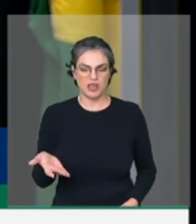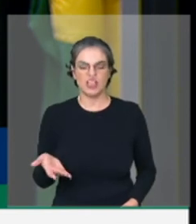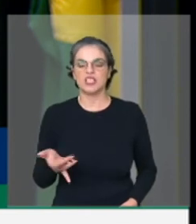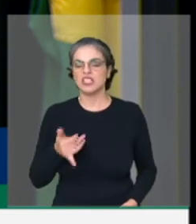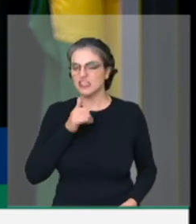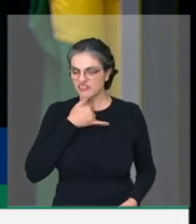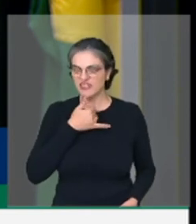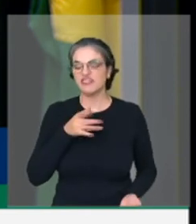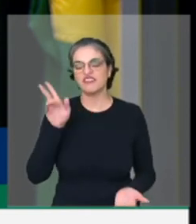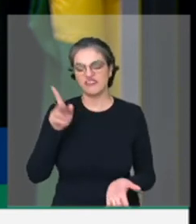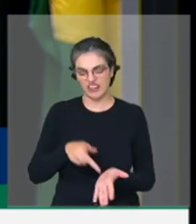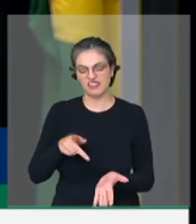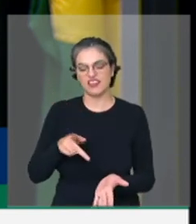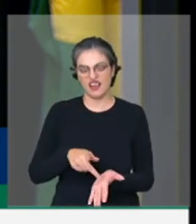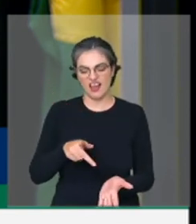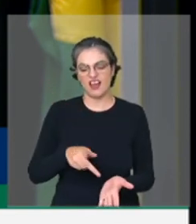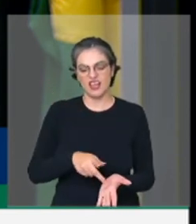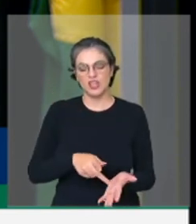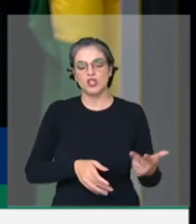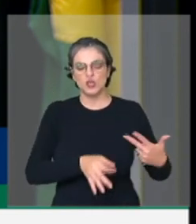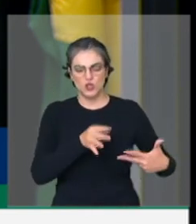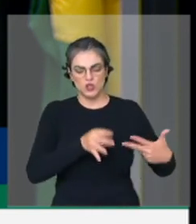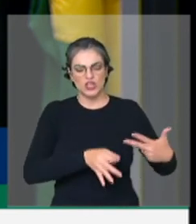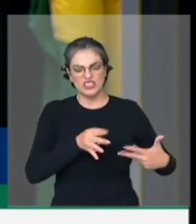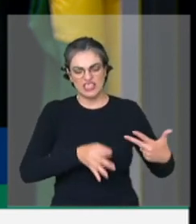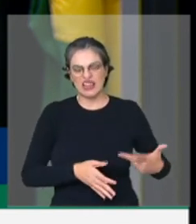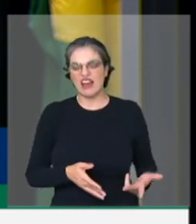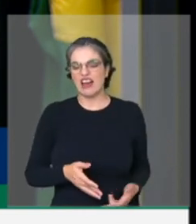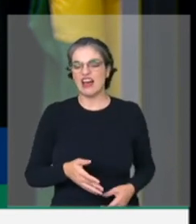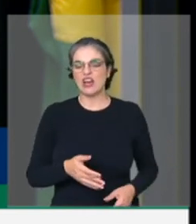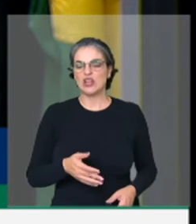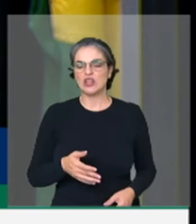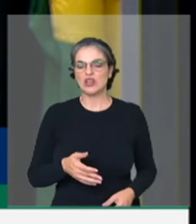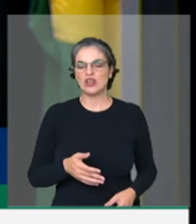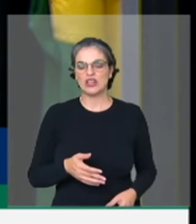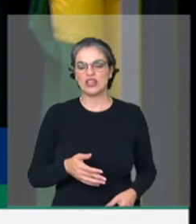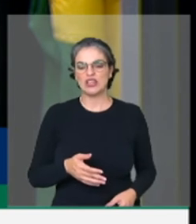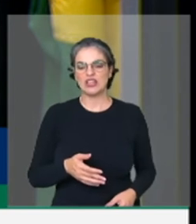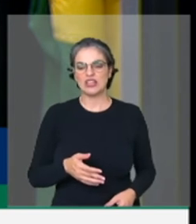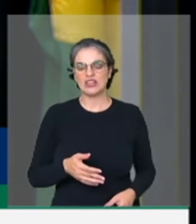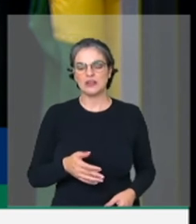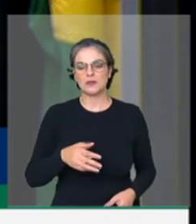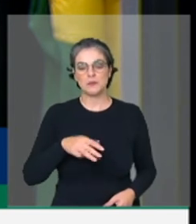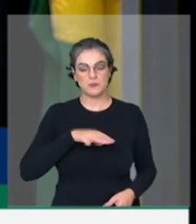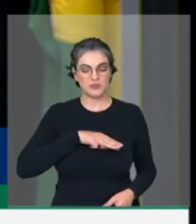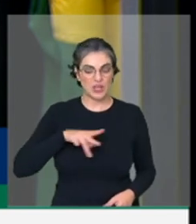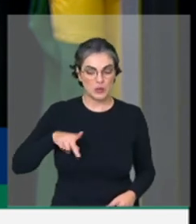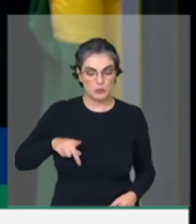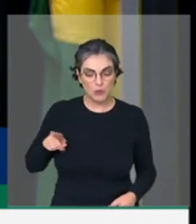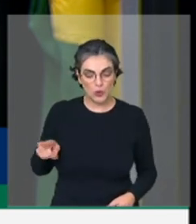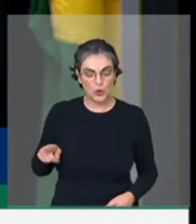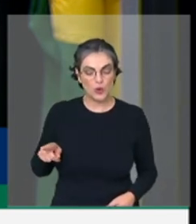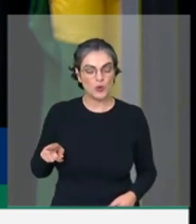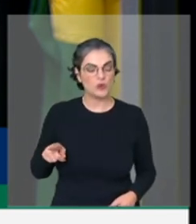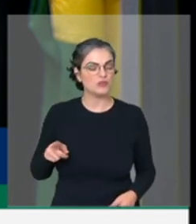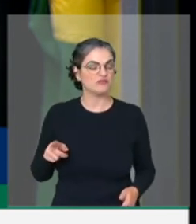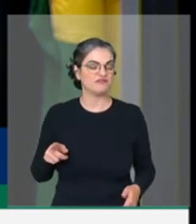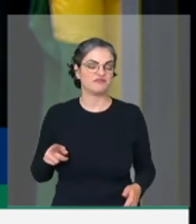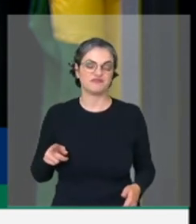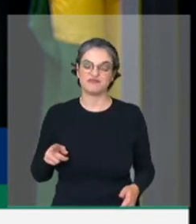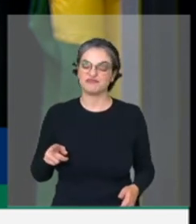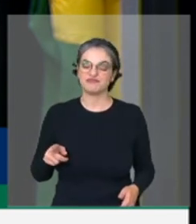infelizmente é verdade. O judiciário tem feito uma, vide MP, Ministério Público, sucessão